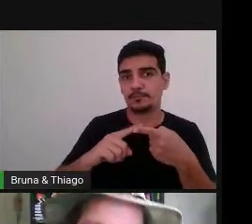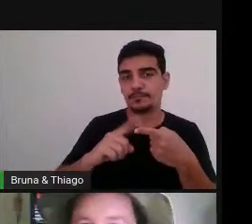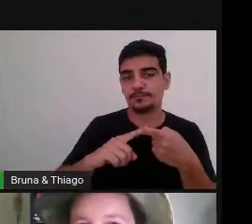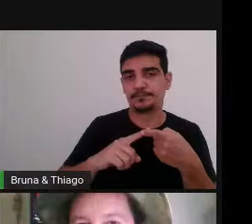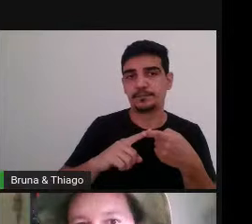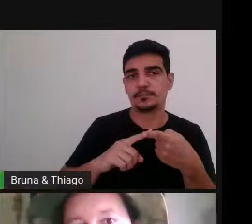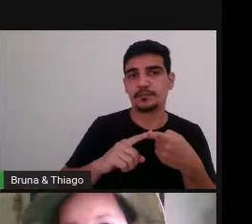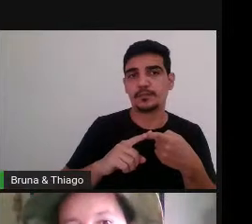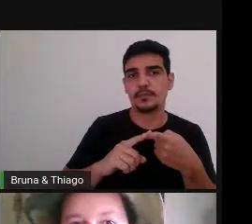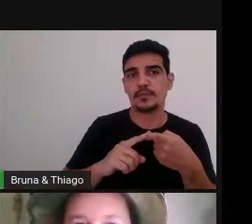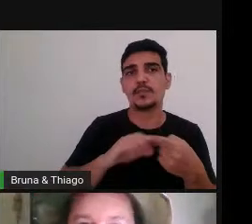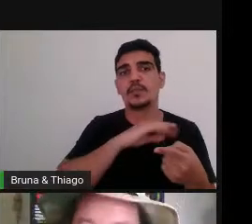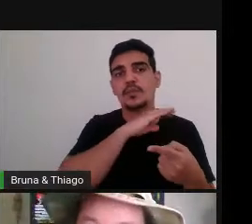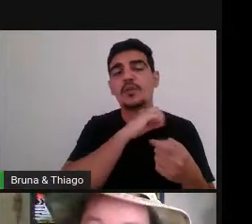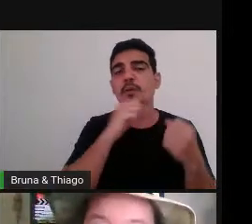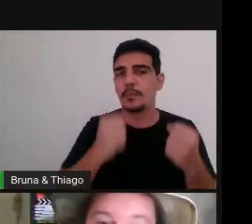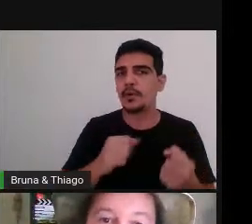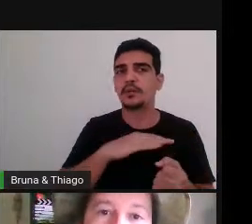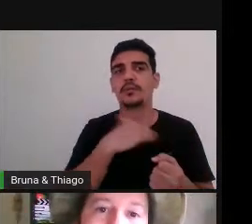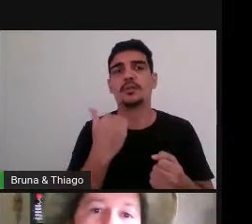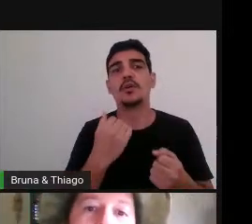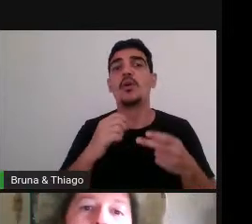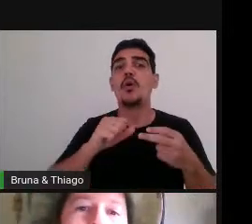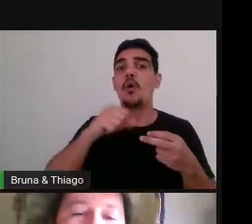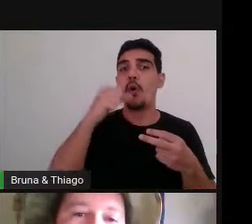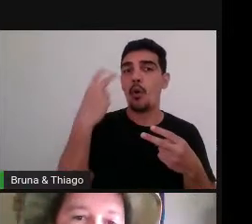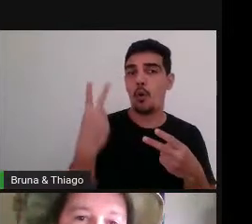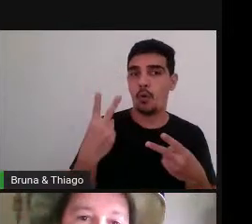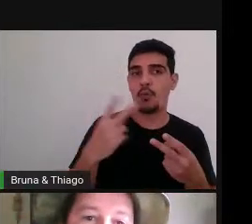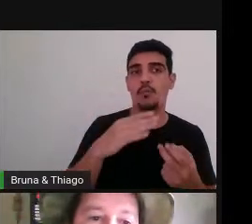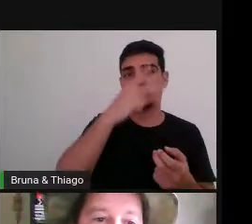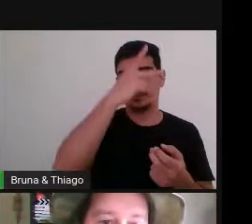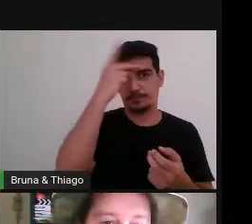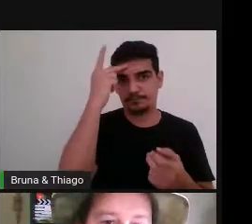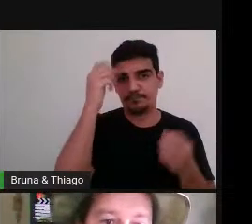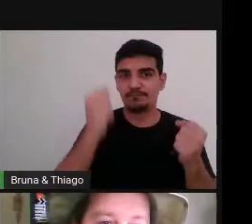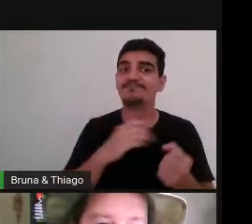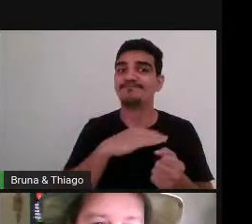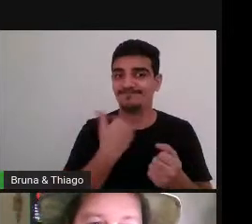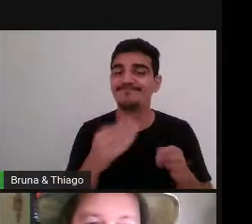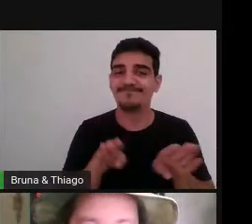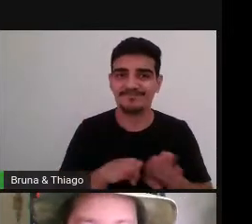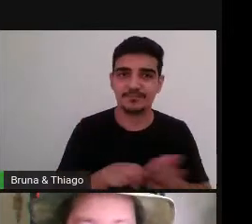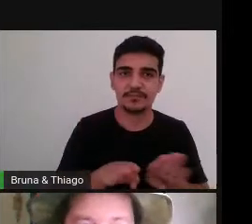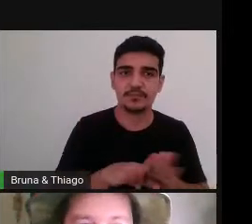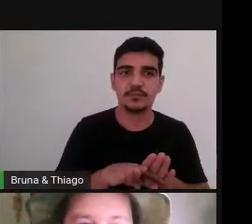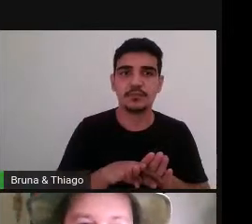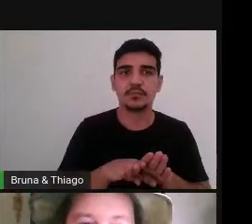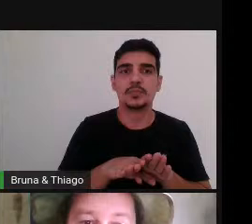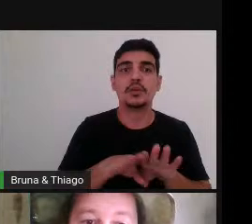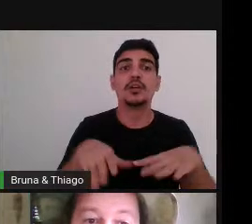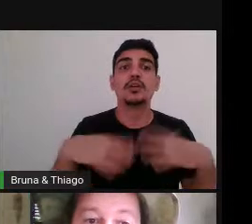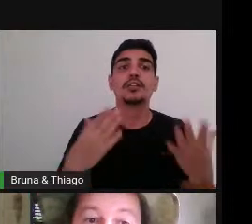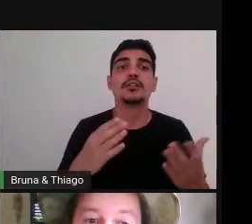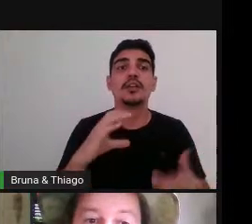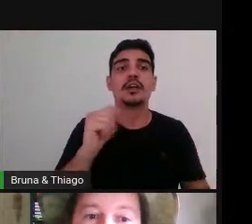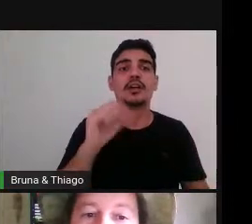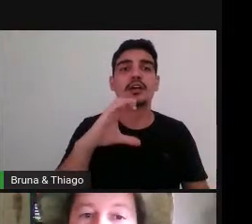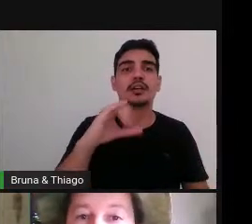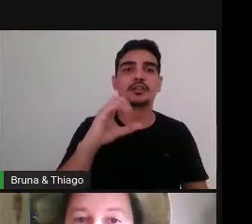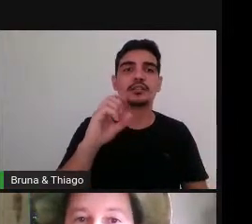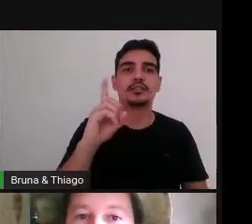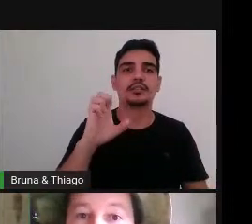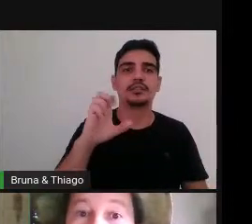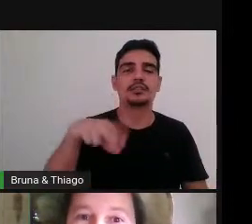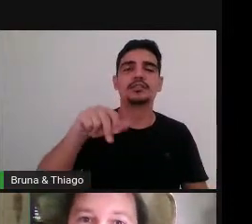a pessoa que está fazendo isso também pode morrer. Então olha o que acontece com um acidente. Um acidente com jararaca, né, você tem ação